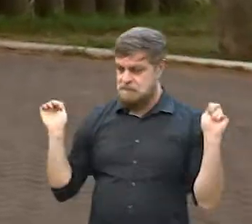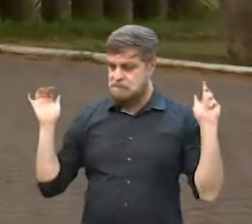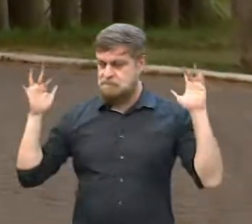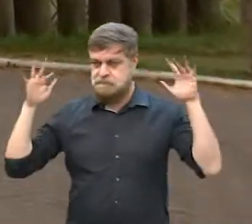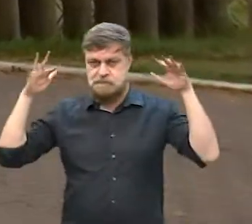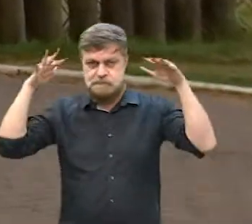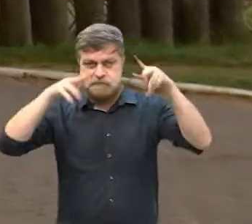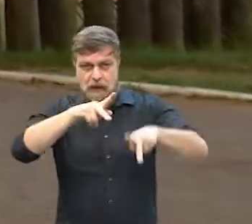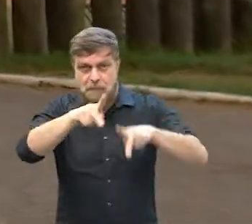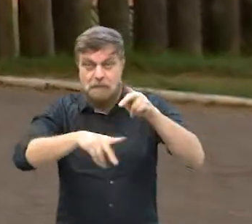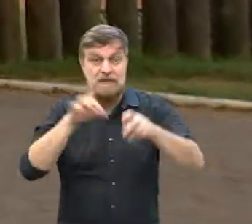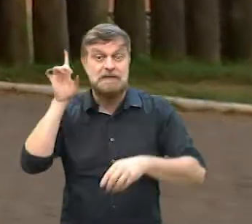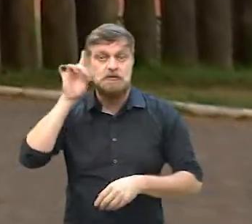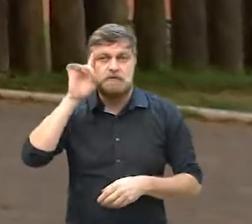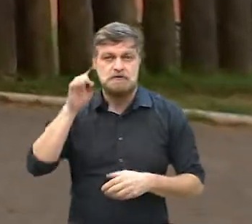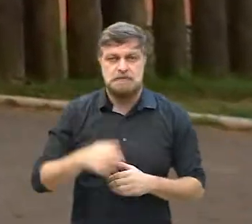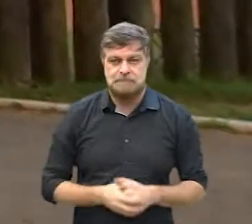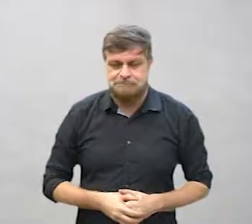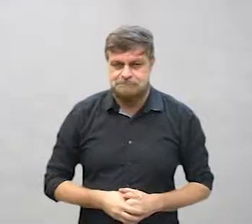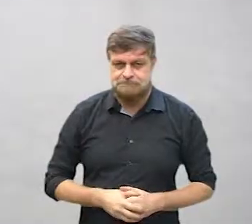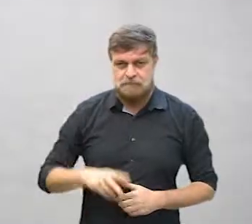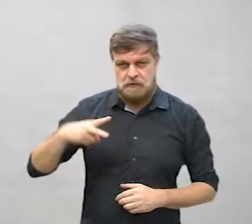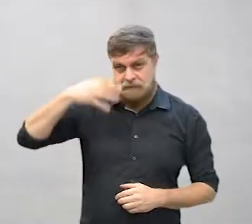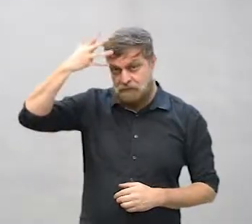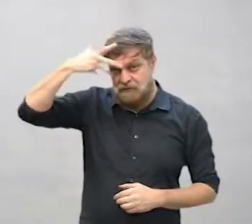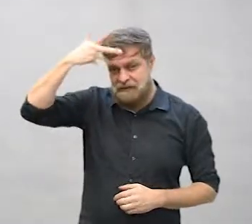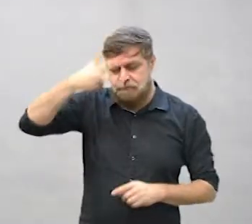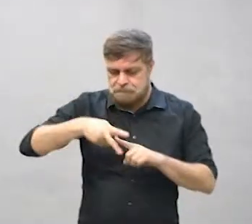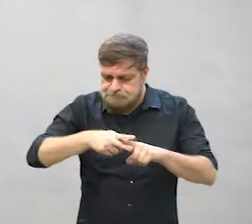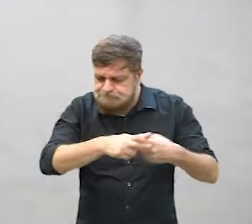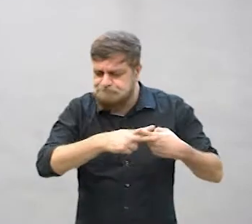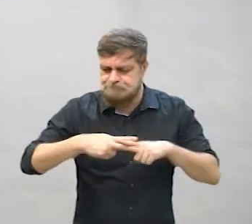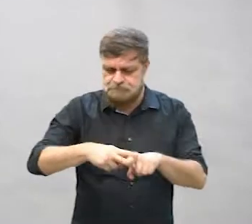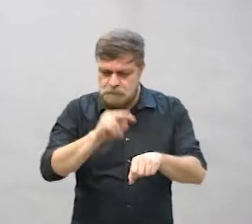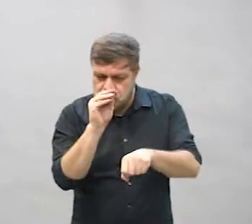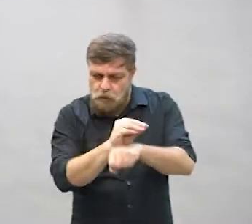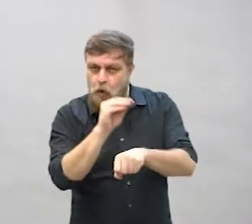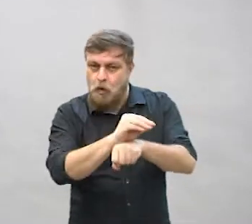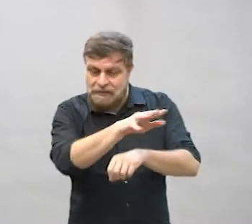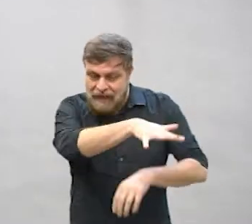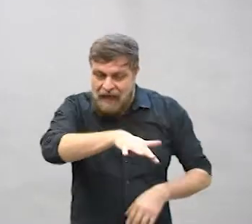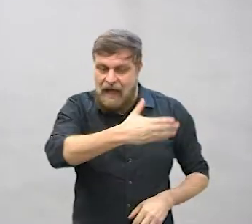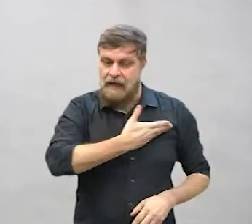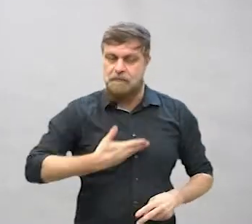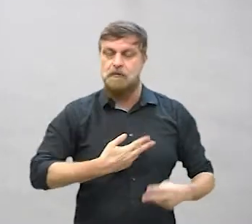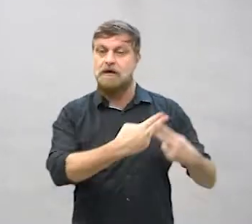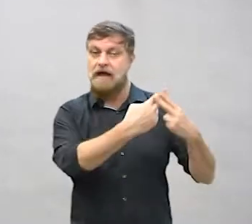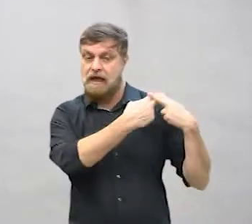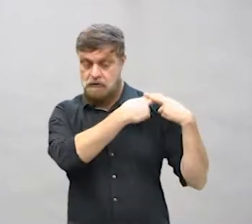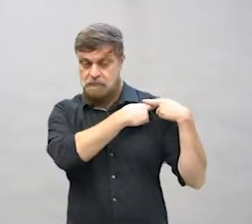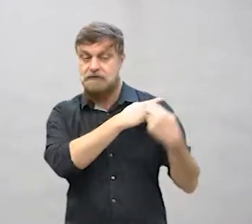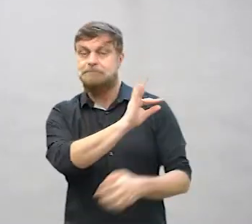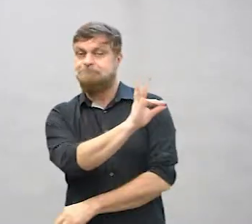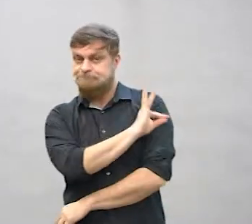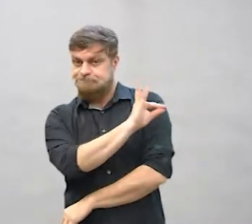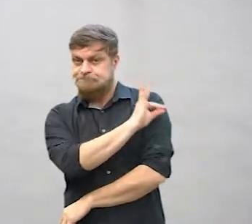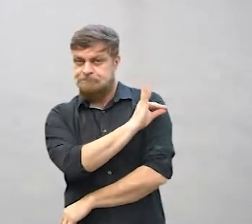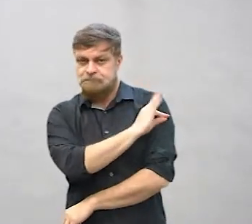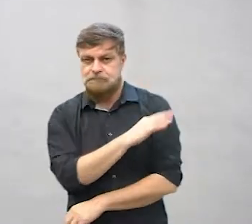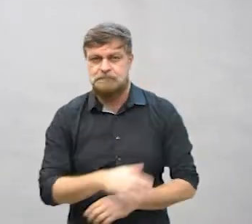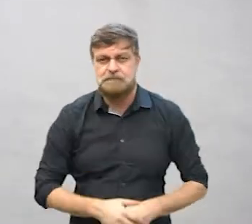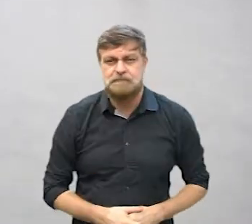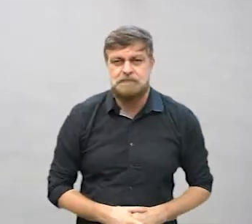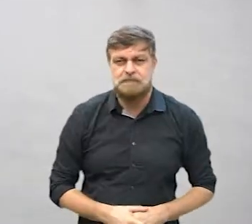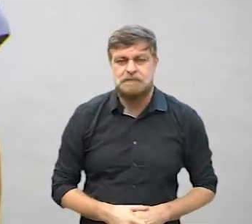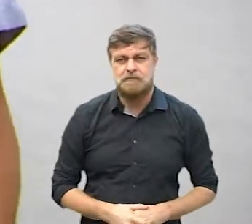da população que frequenta o parque todos os dias ele lembra que a manutenção do equipamento público municipal é de responsabilidade do